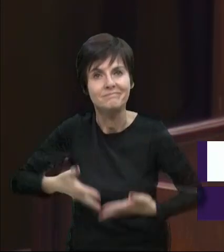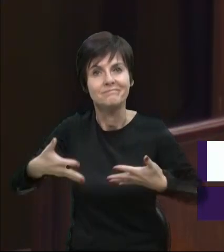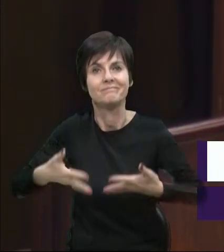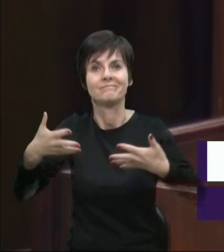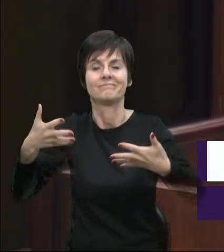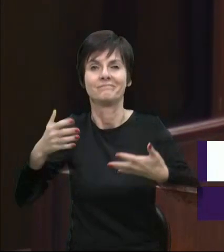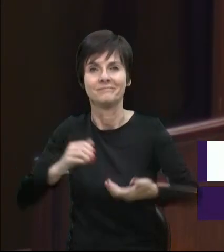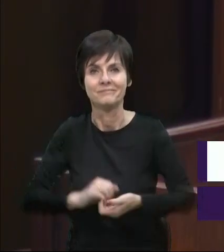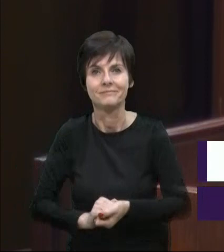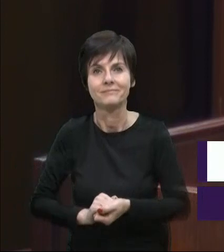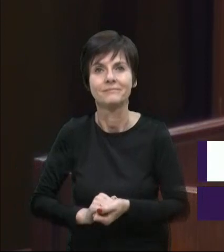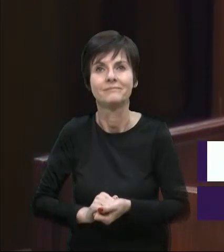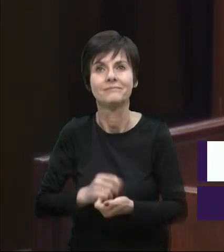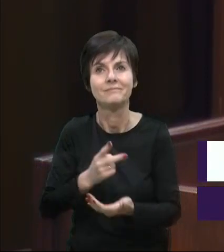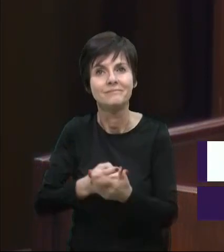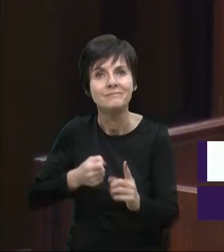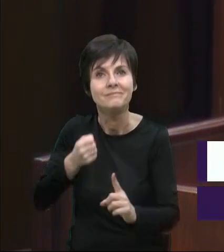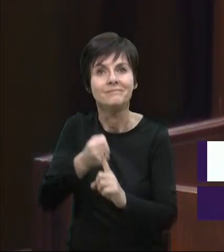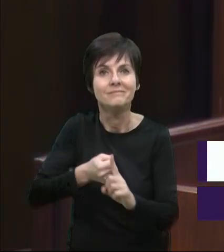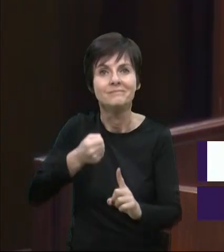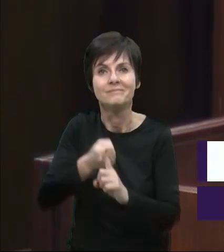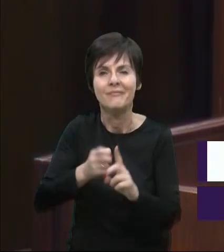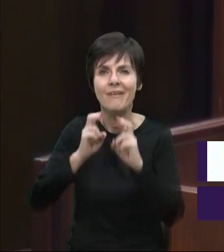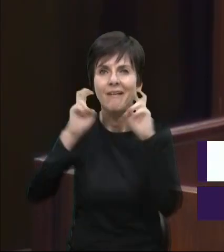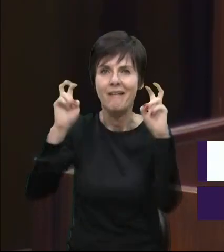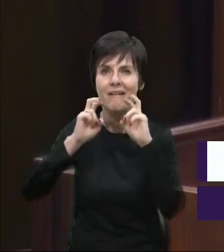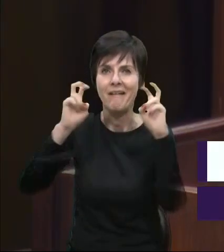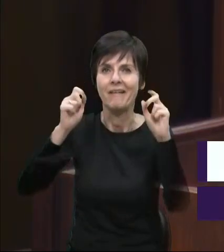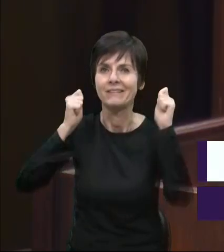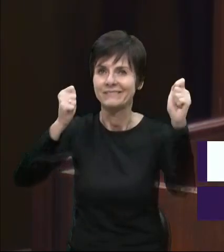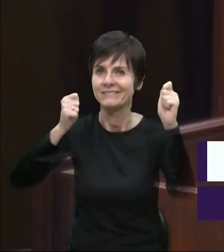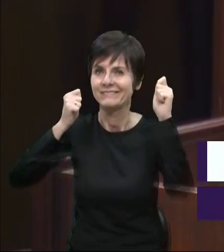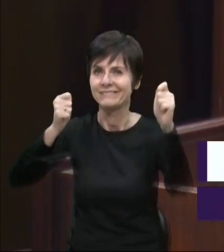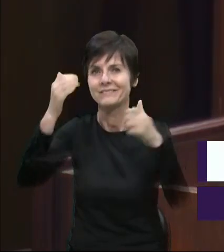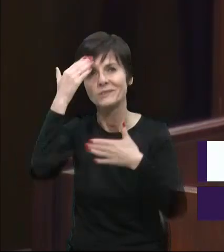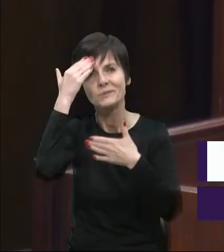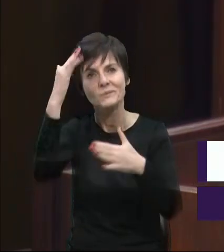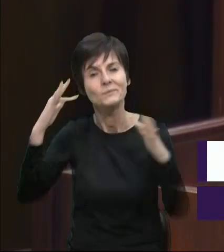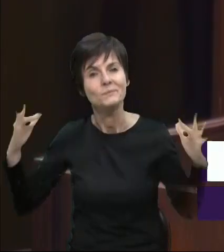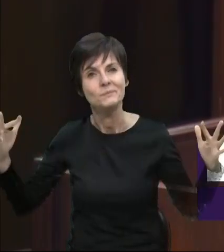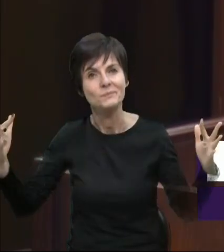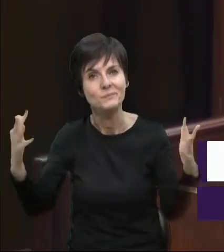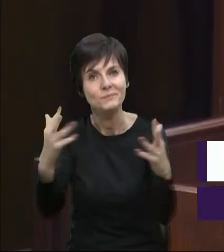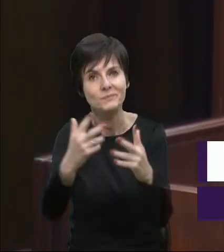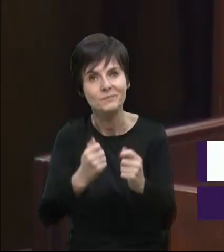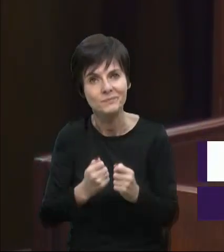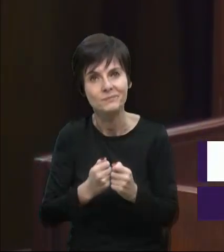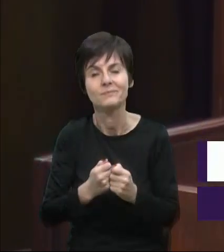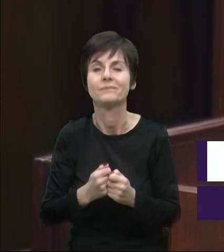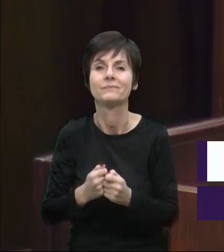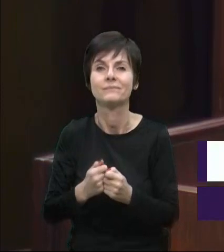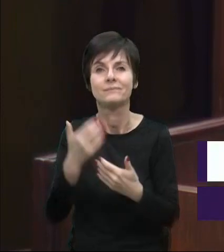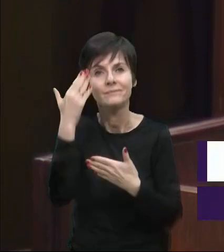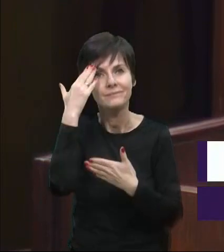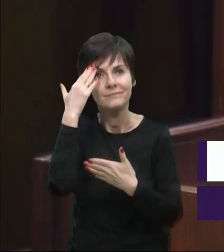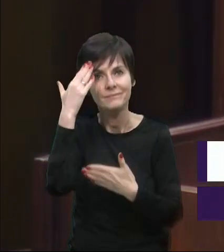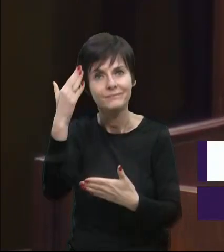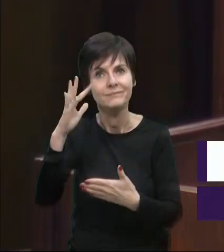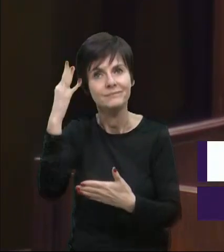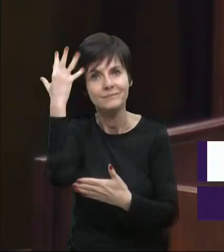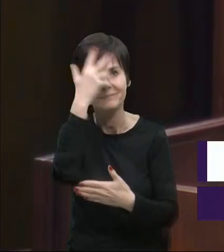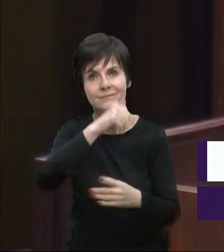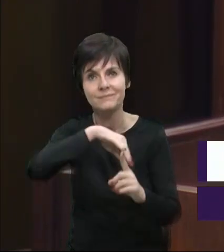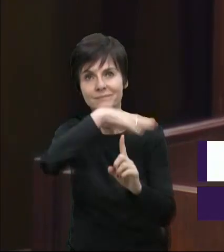incentivando, sempre lá lutando pela gente também. Muito obrigado a todos. Obrigado pela linda